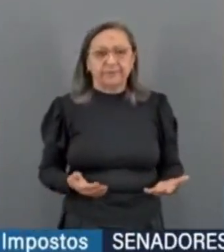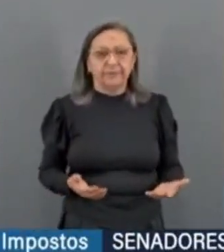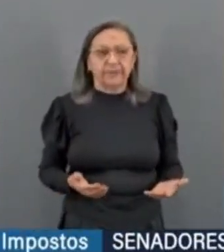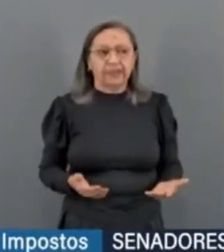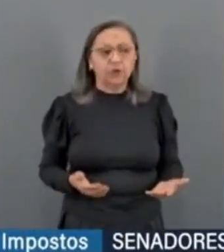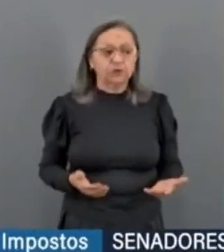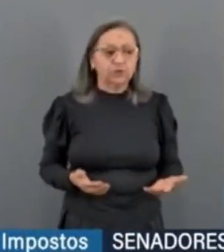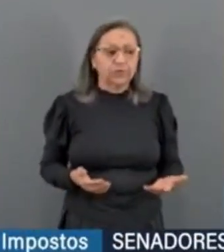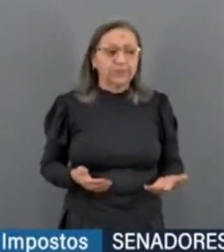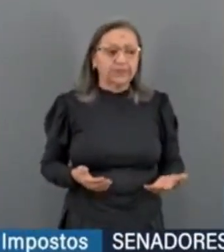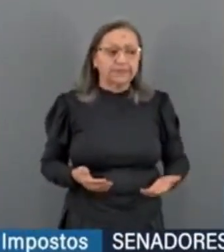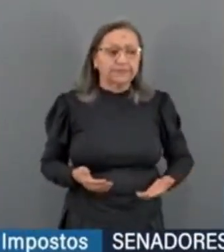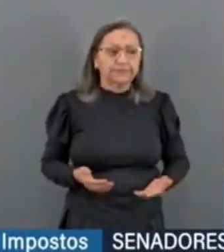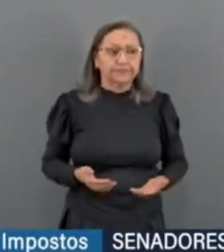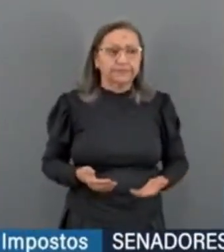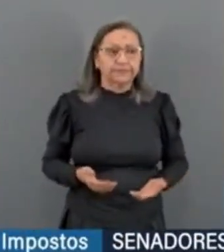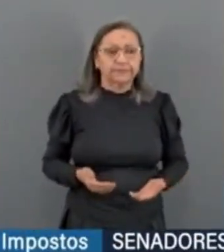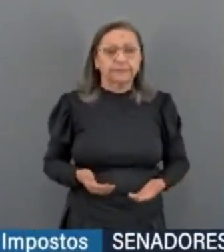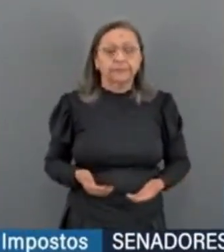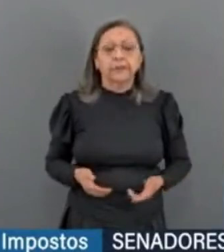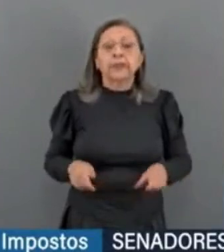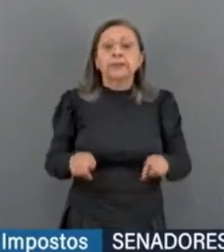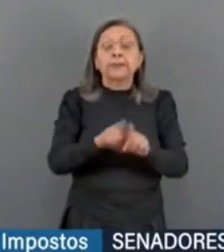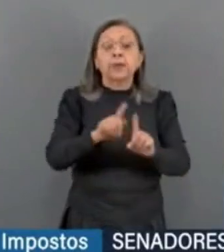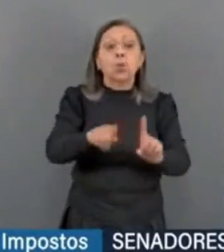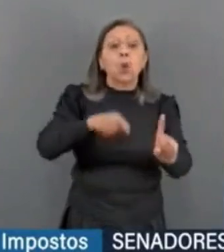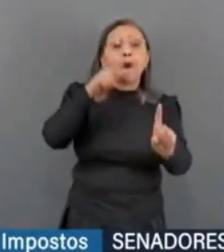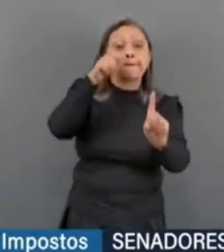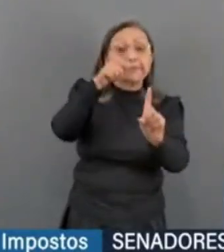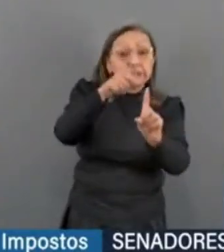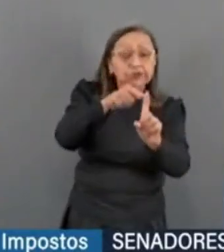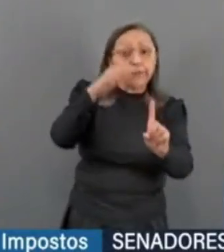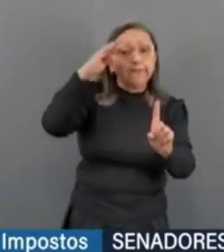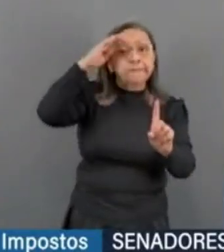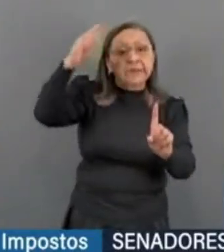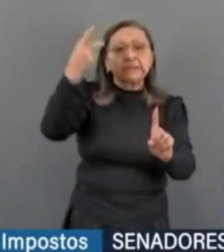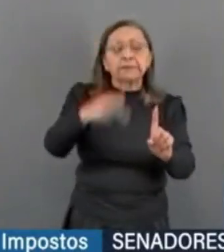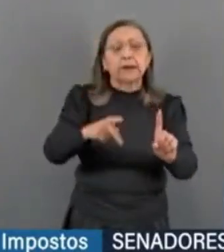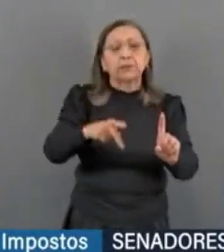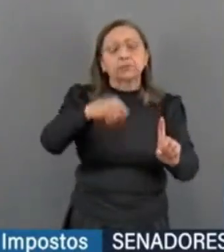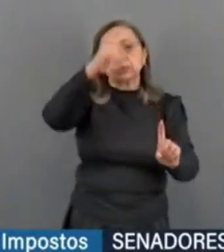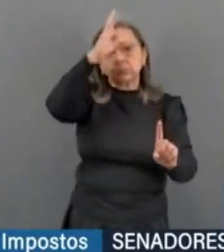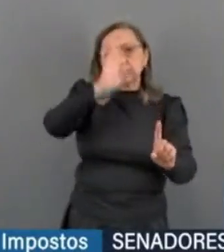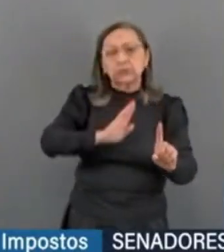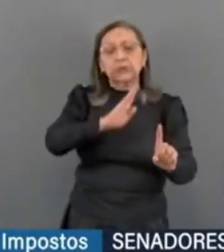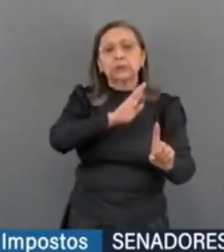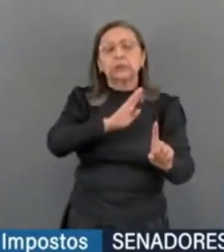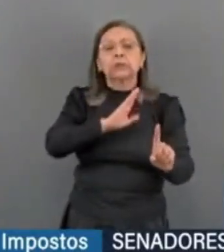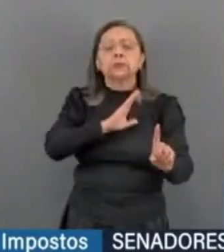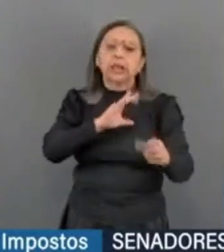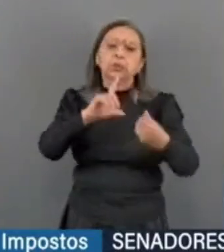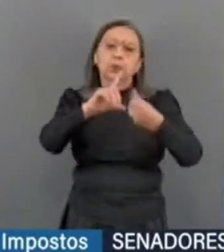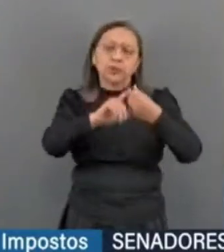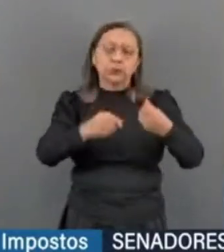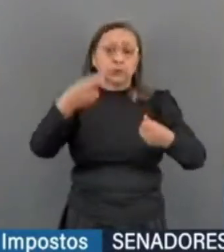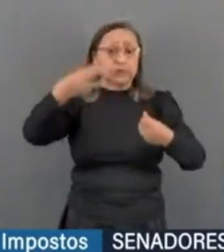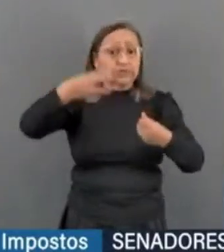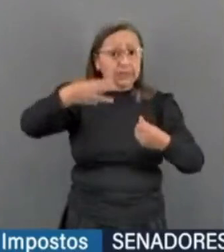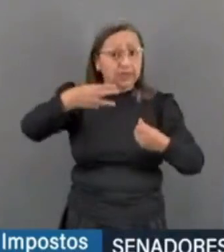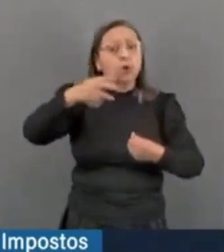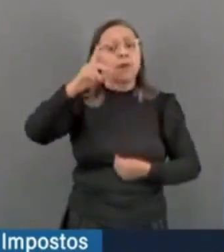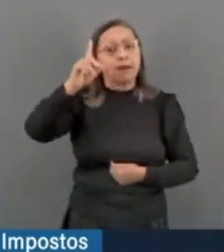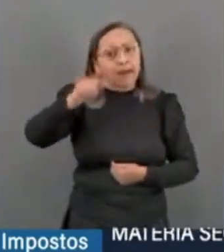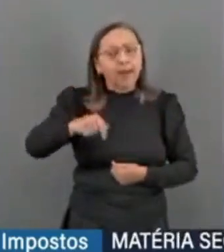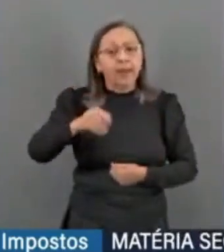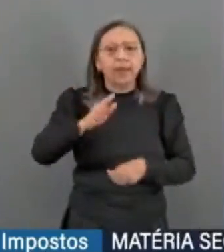e também um objetivo fundamental da República, tal como previsto no artigo 3º, que é